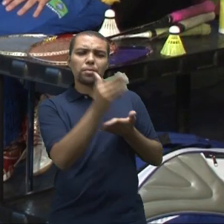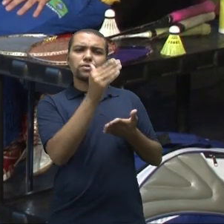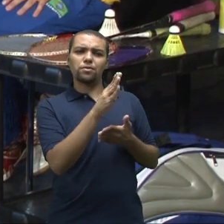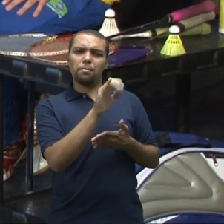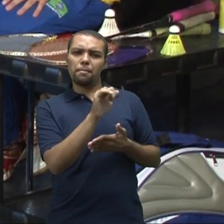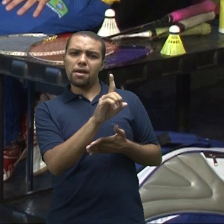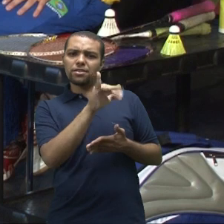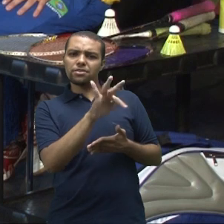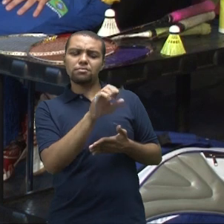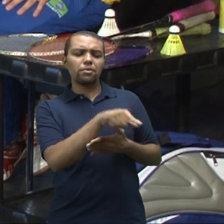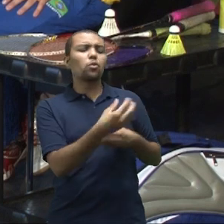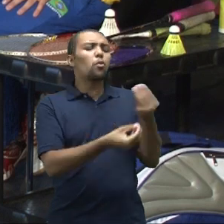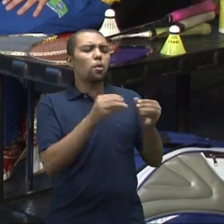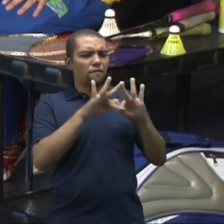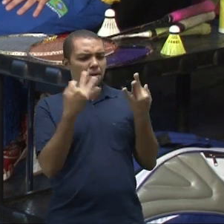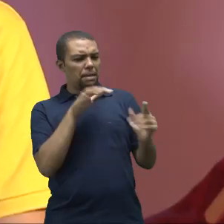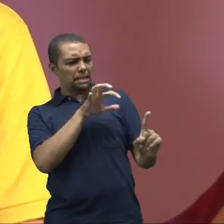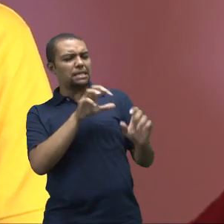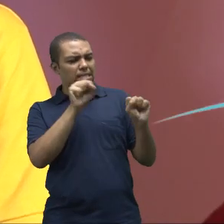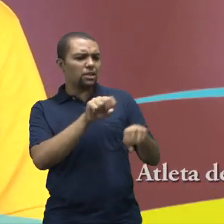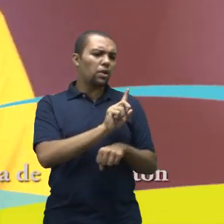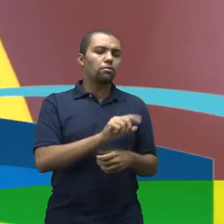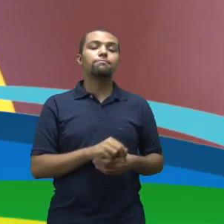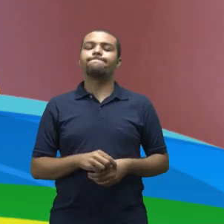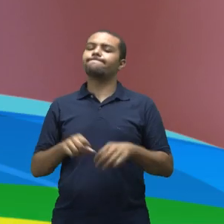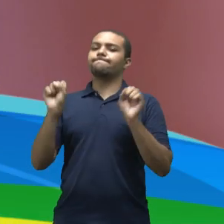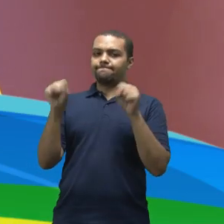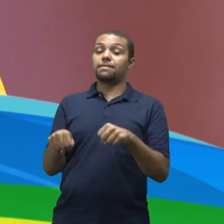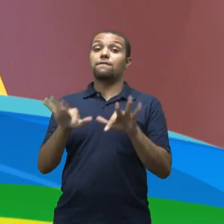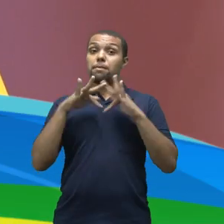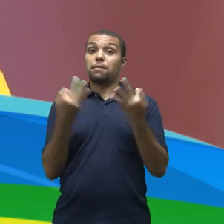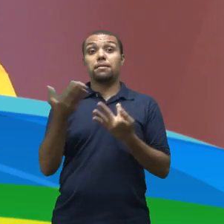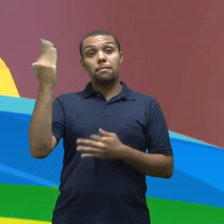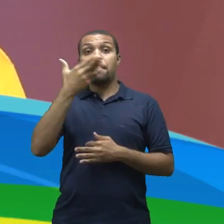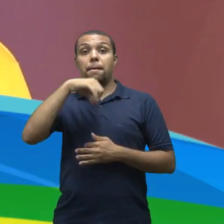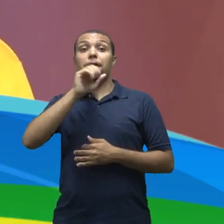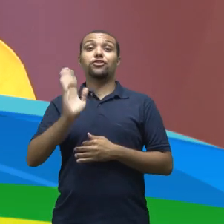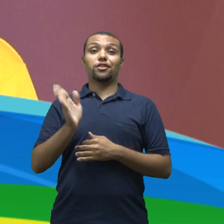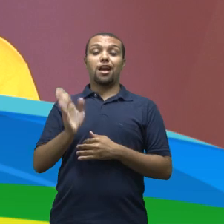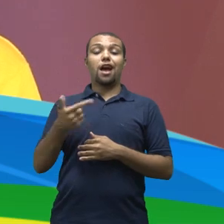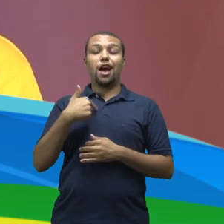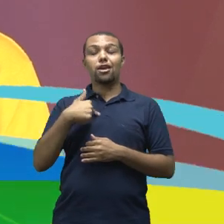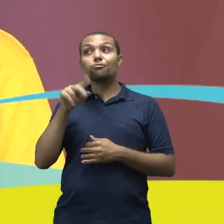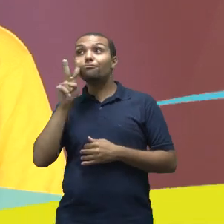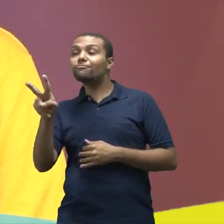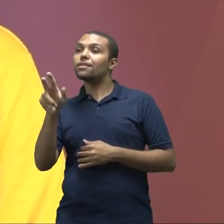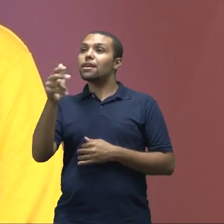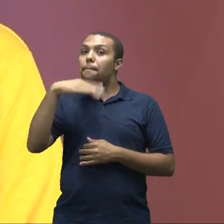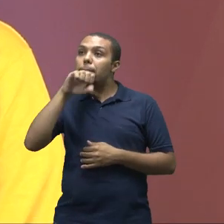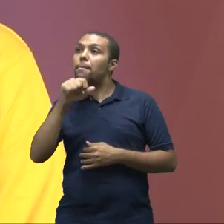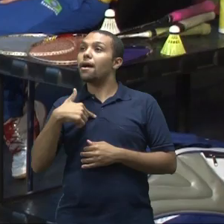no badminton? Teve influência da família? Como que é? Sim, quando eu comecei a jogar, meu pai já jogava antes.